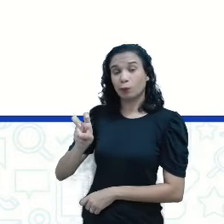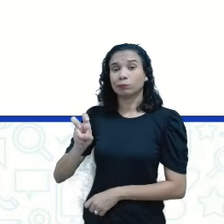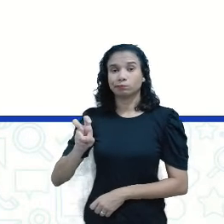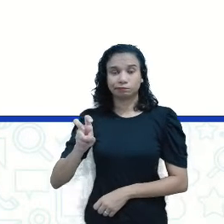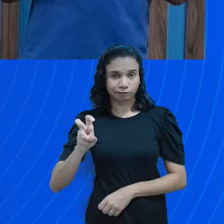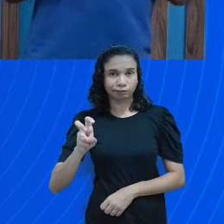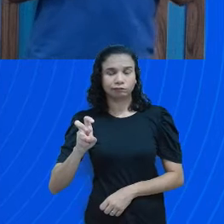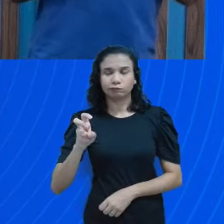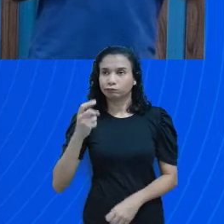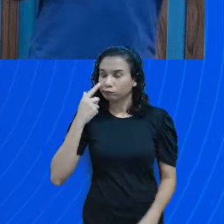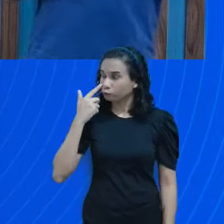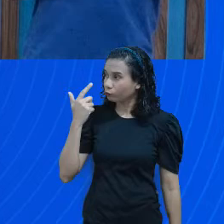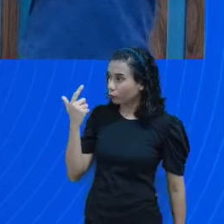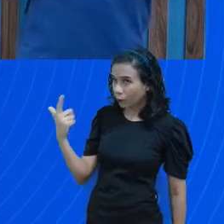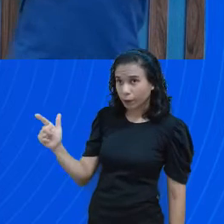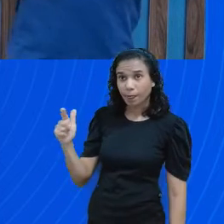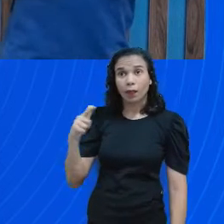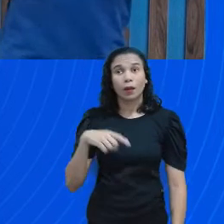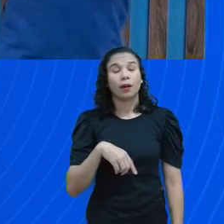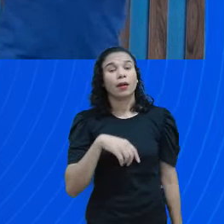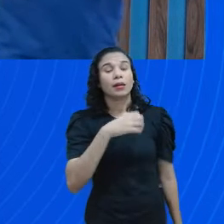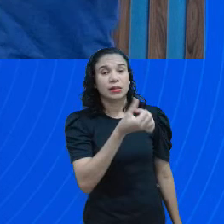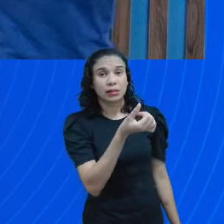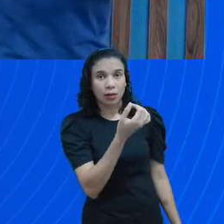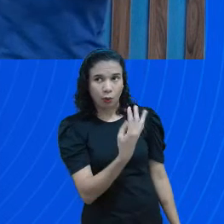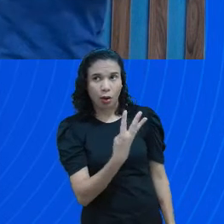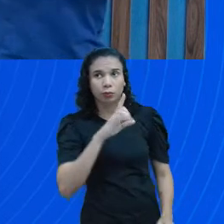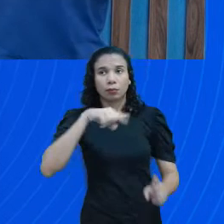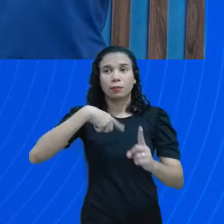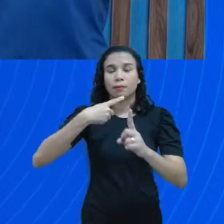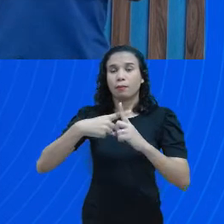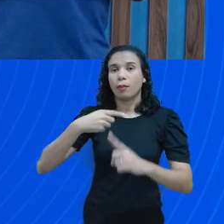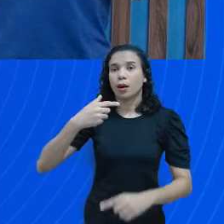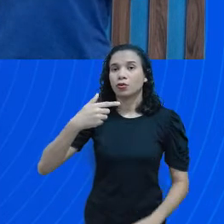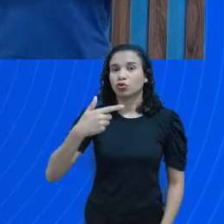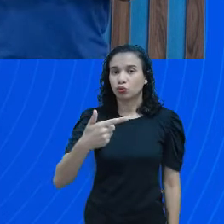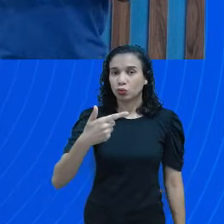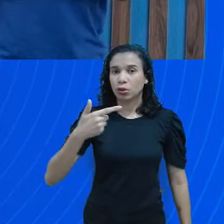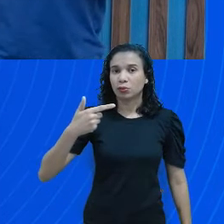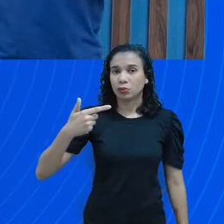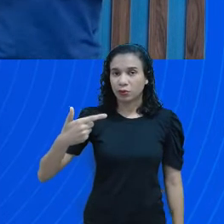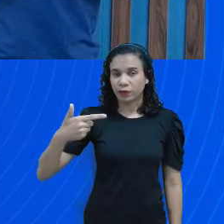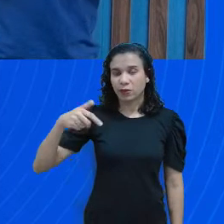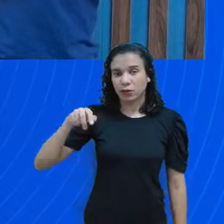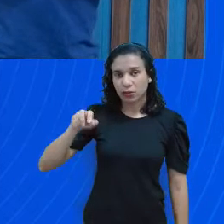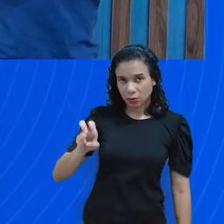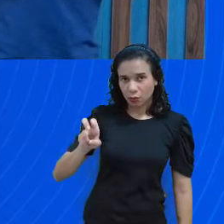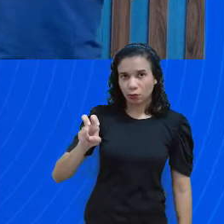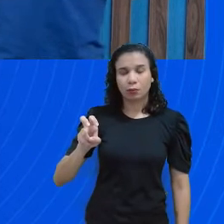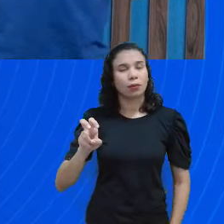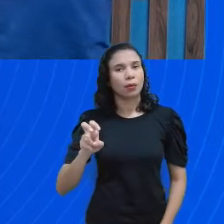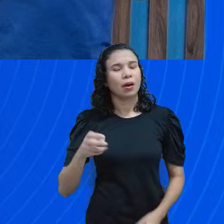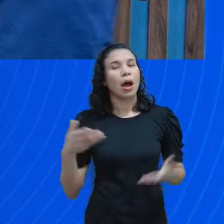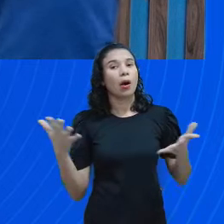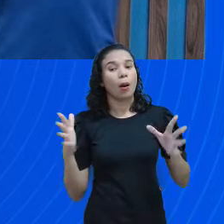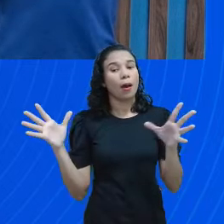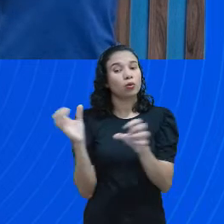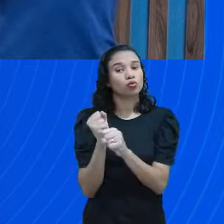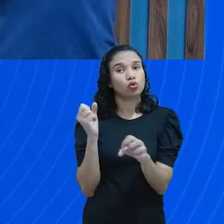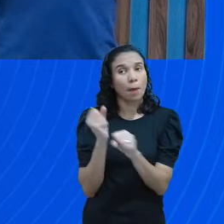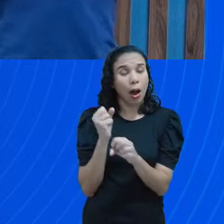225. De novo, ó, 8 ao quadrado, 64. E 15 vezes 15, 225. Aí eu vou